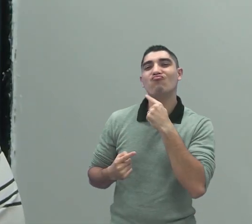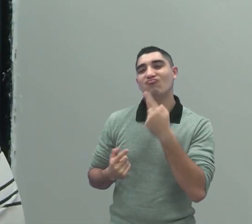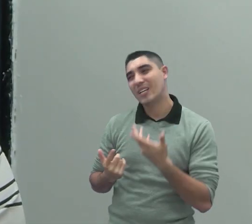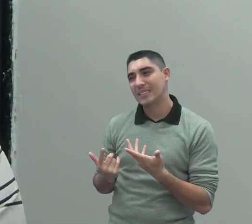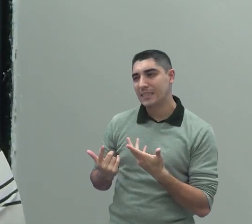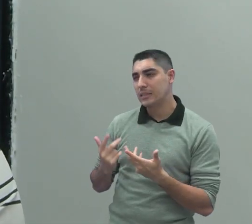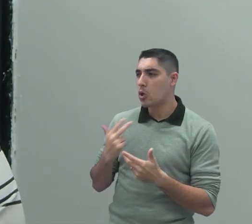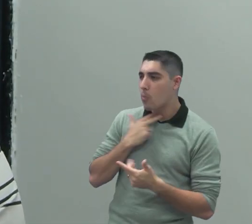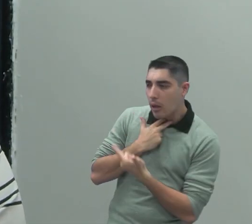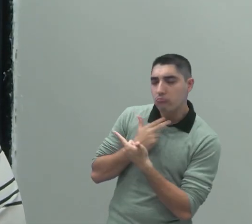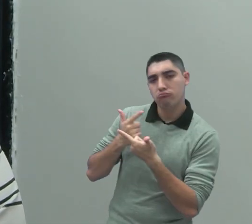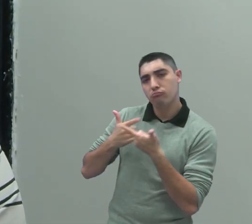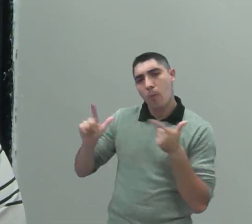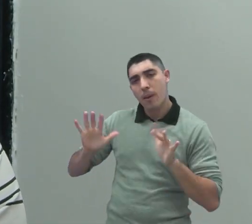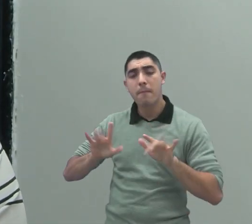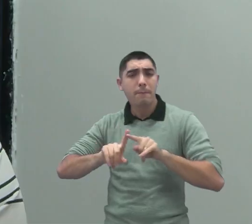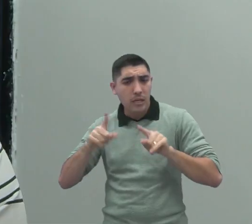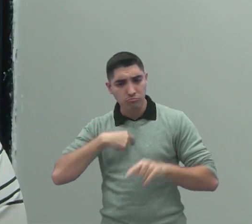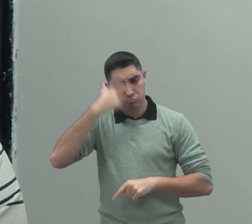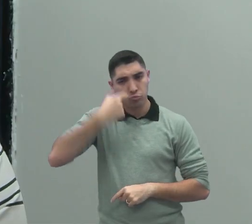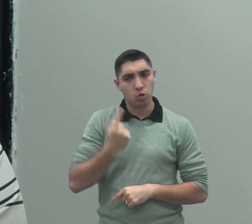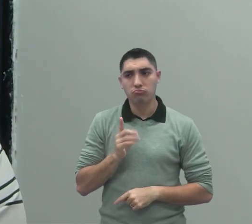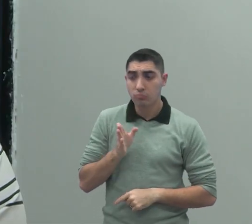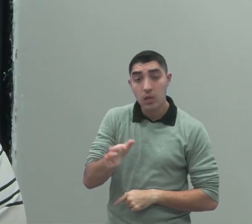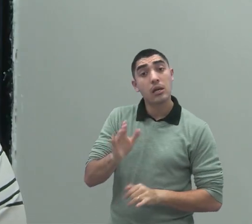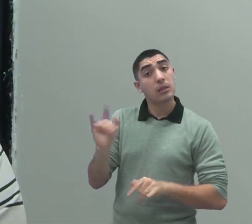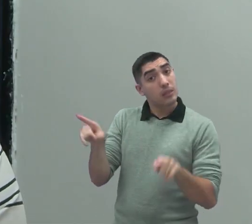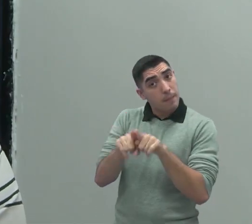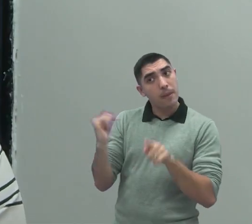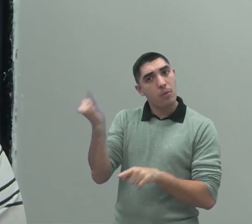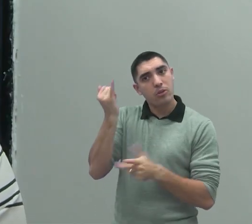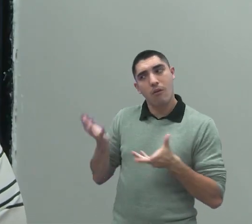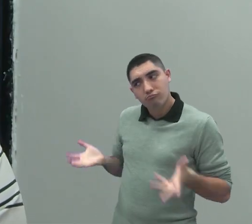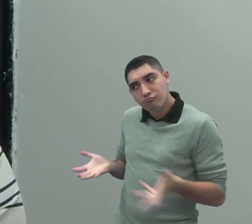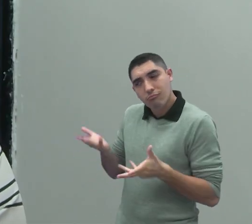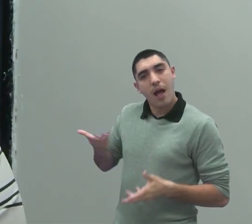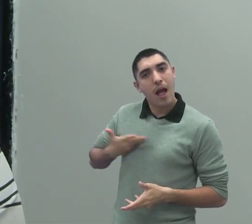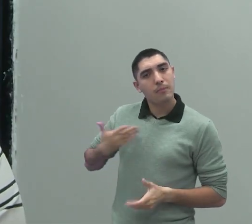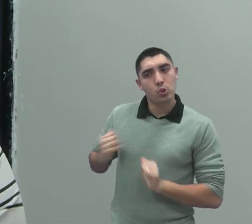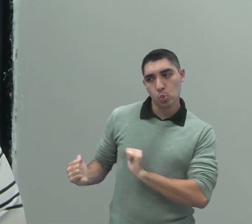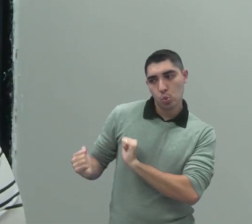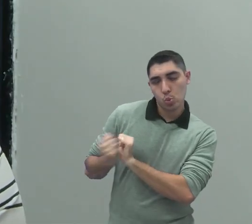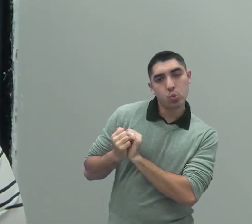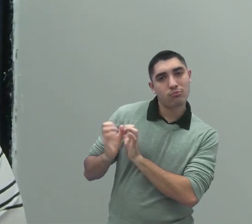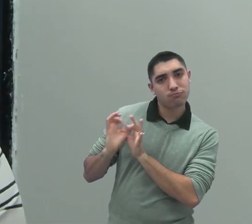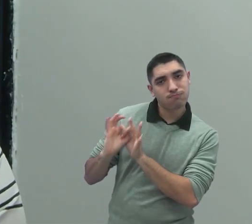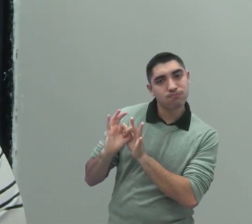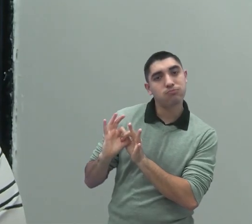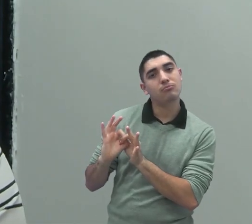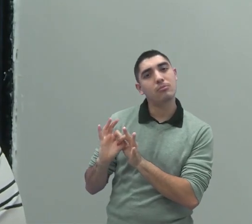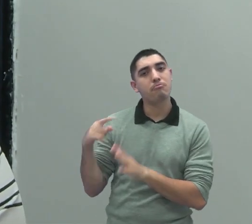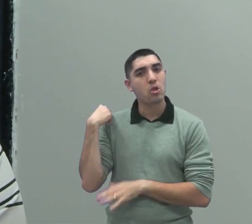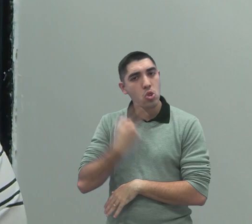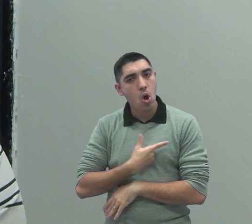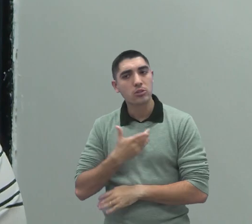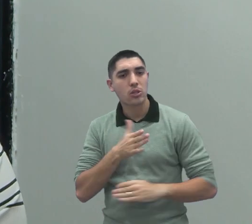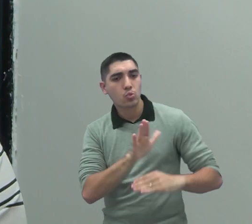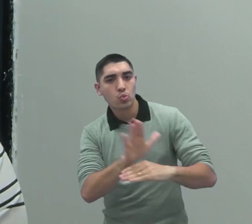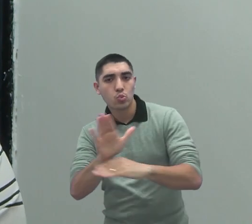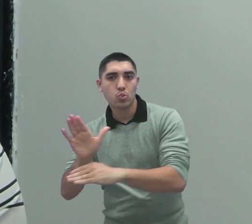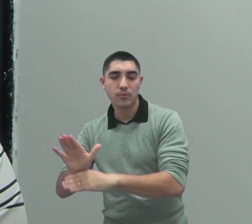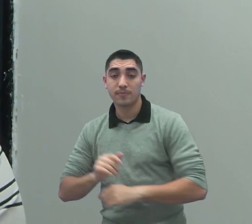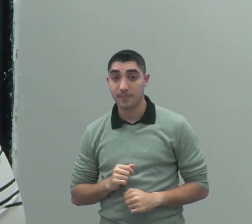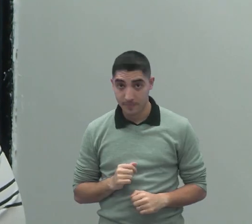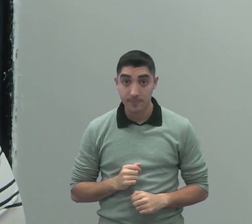dia, porque um pode, o outro não pode. Mas é isso que nos motiva, a amizade também, acima de tudo, que faz com que a